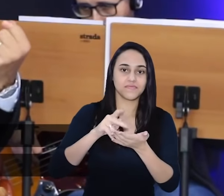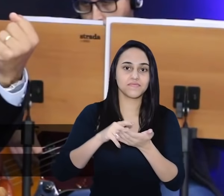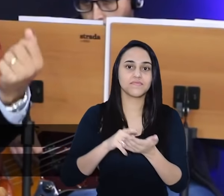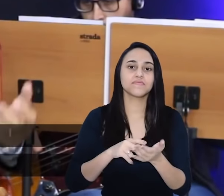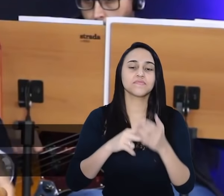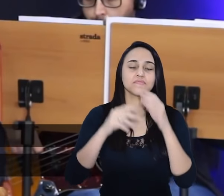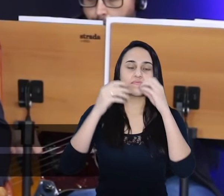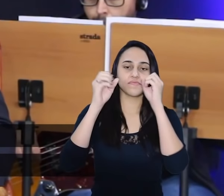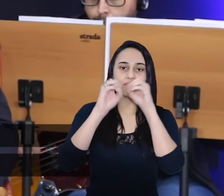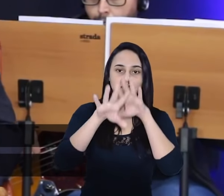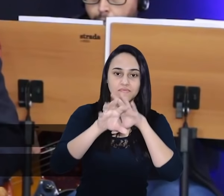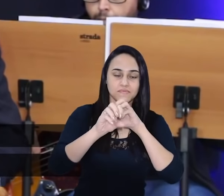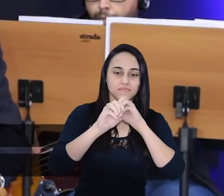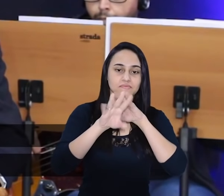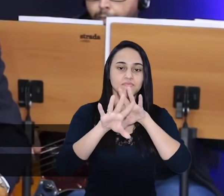verdadeira